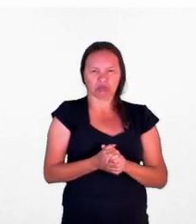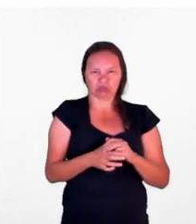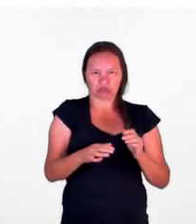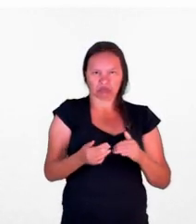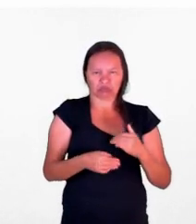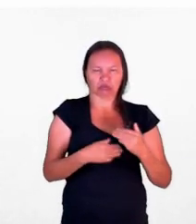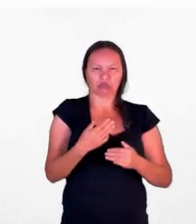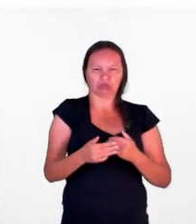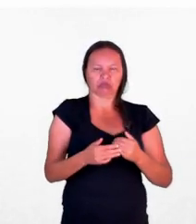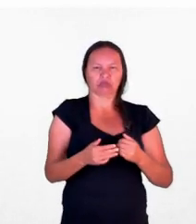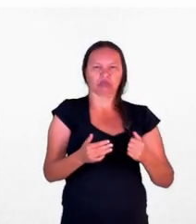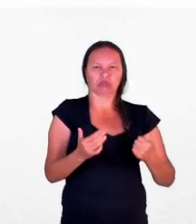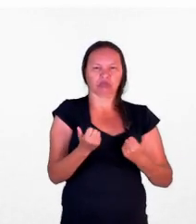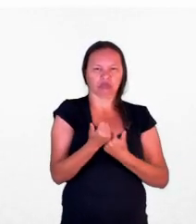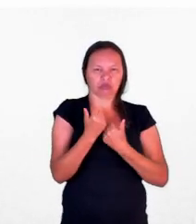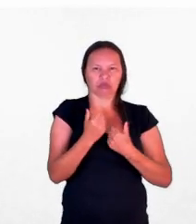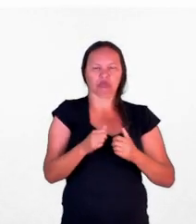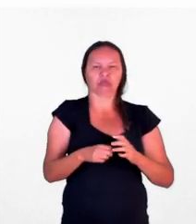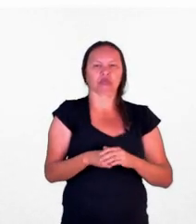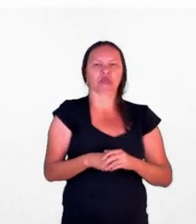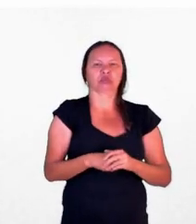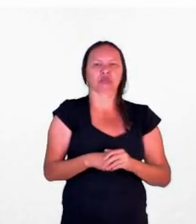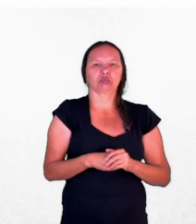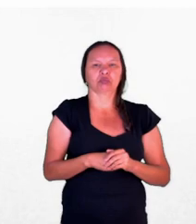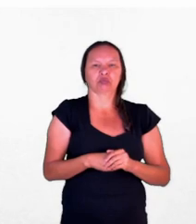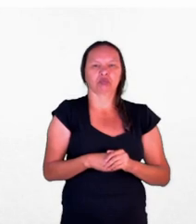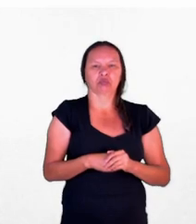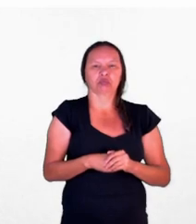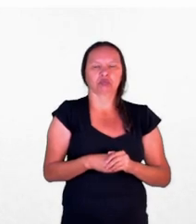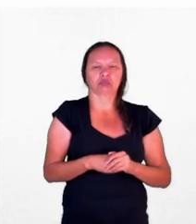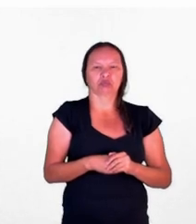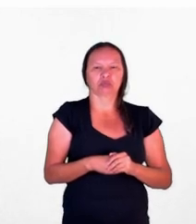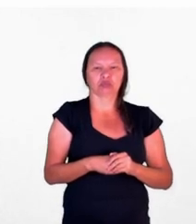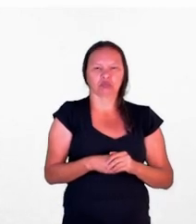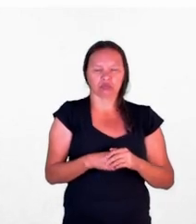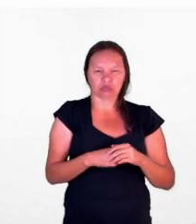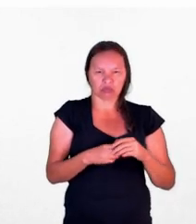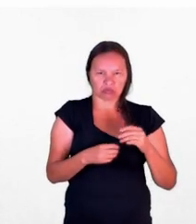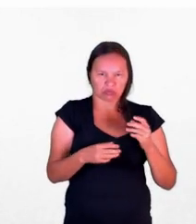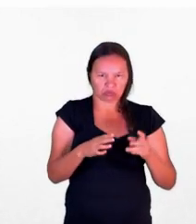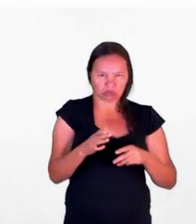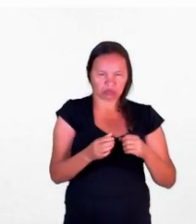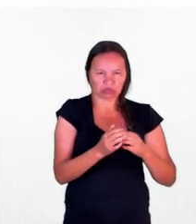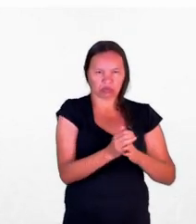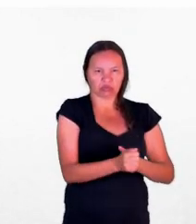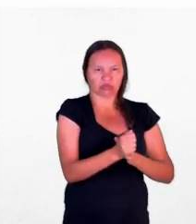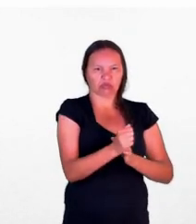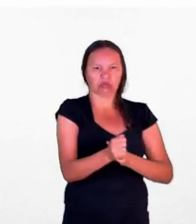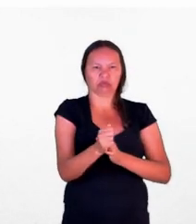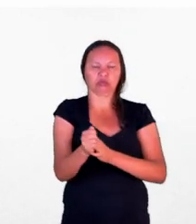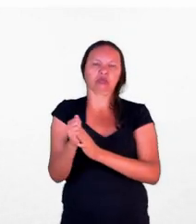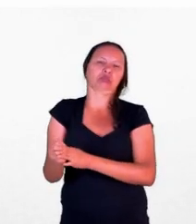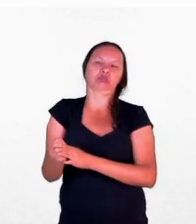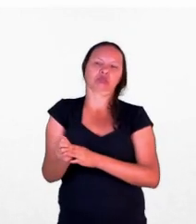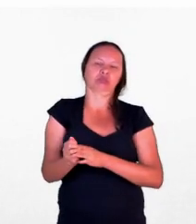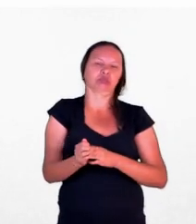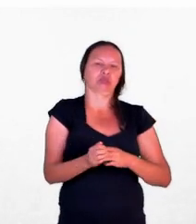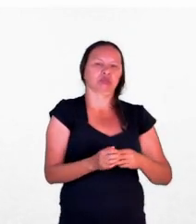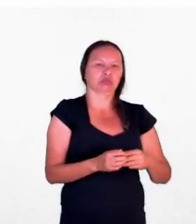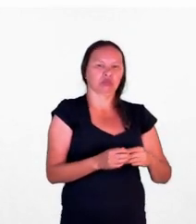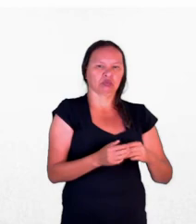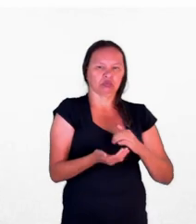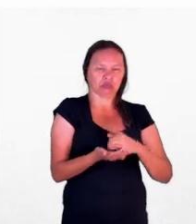consegue cumprir esse percentual e a gente vem acompanhando com relação à demais eh